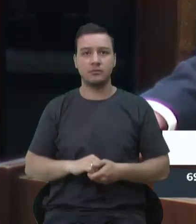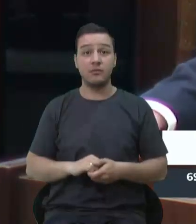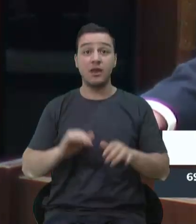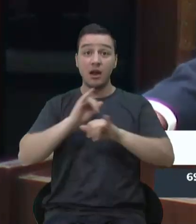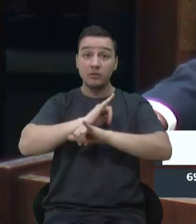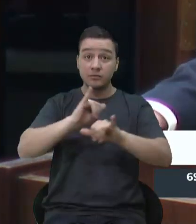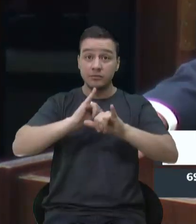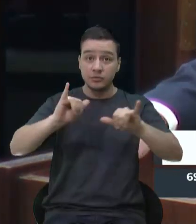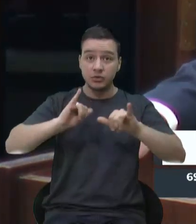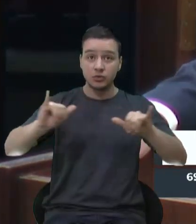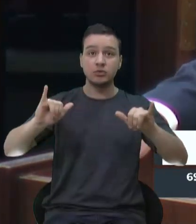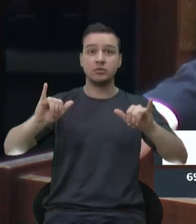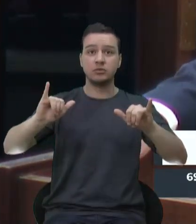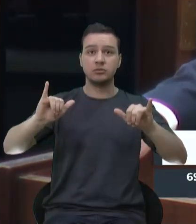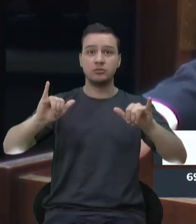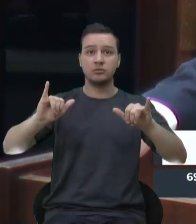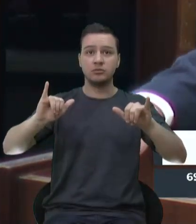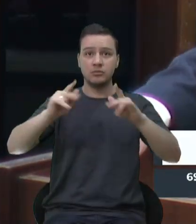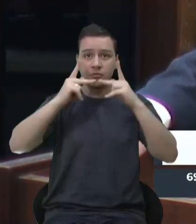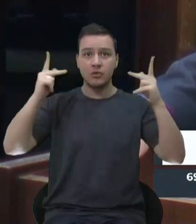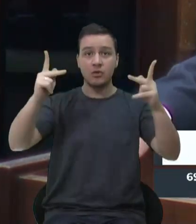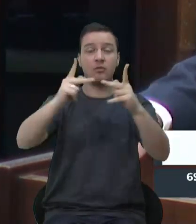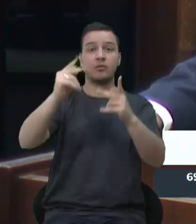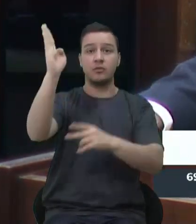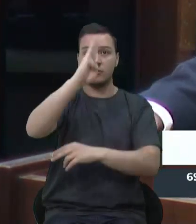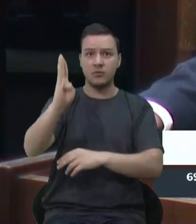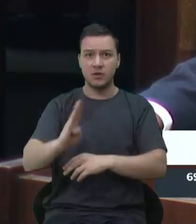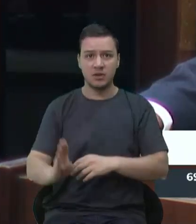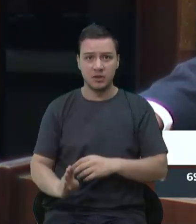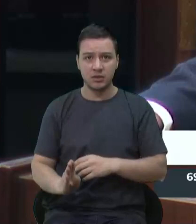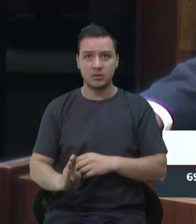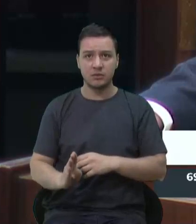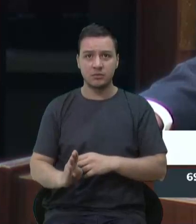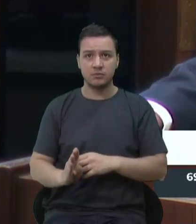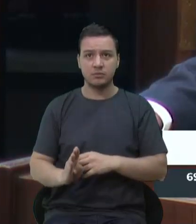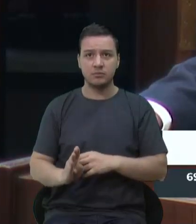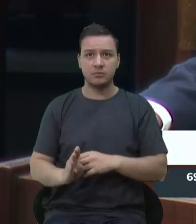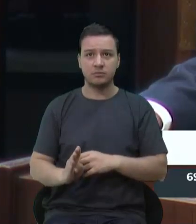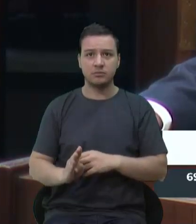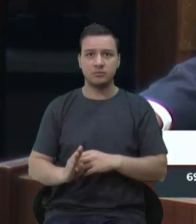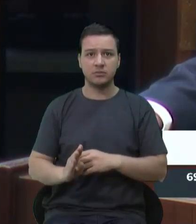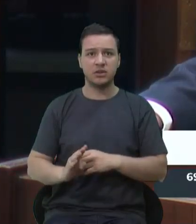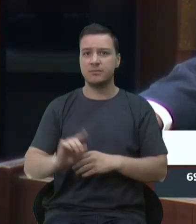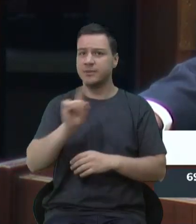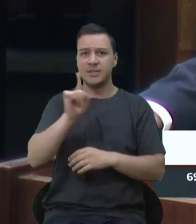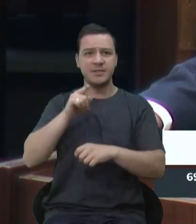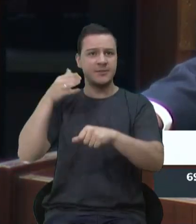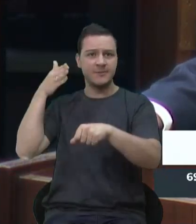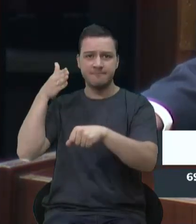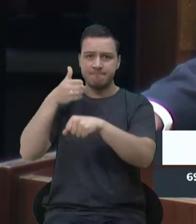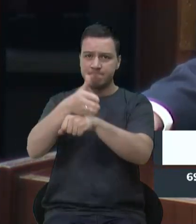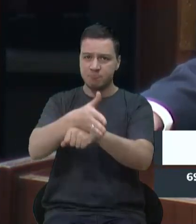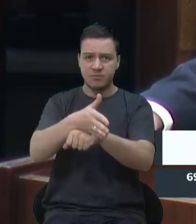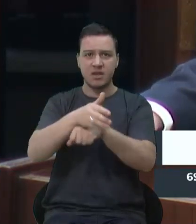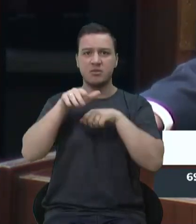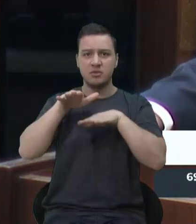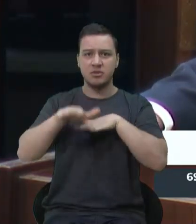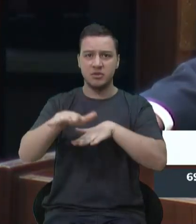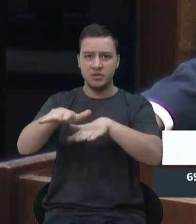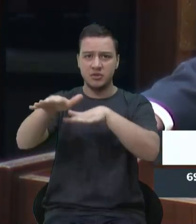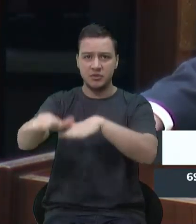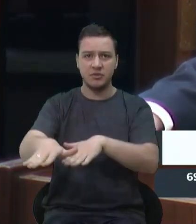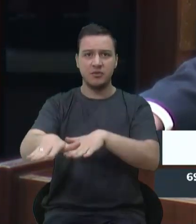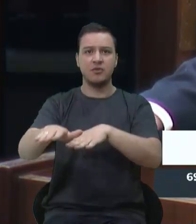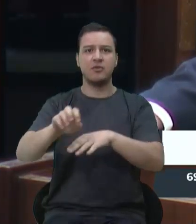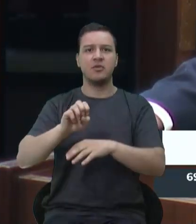Exortou ele a população brasileira que boicotasse os desfiles, os festejos pela